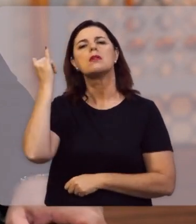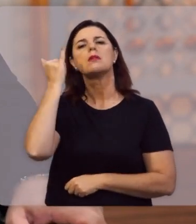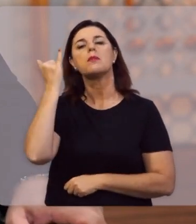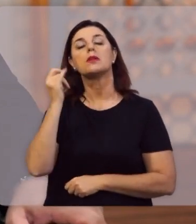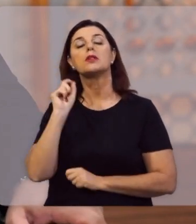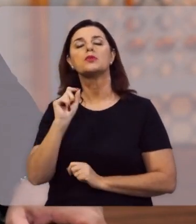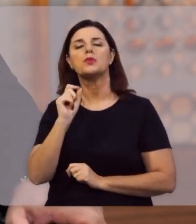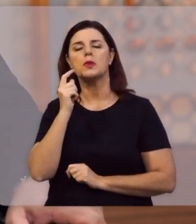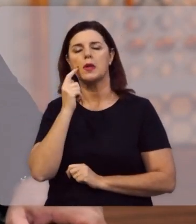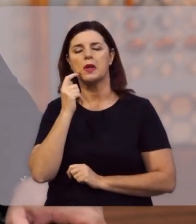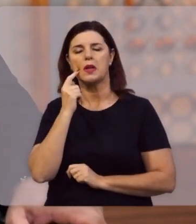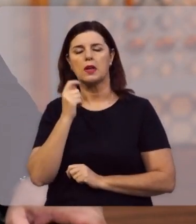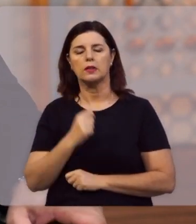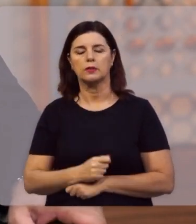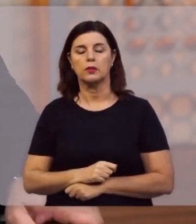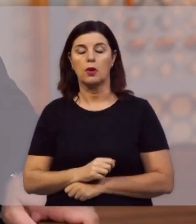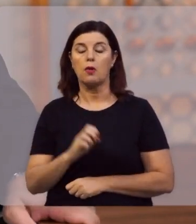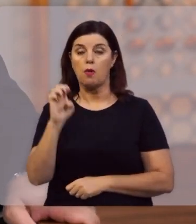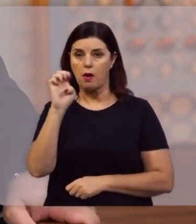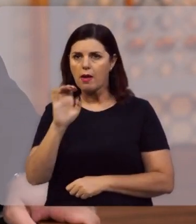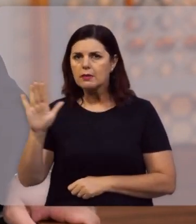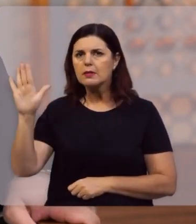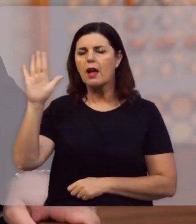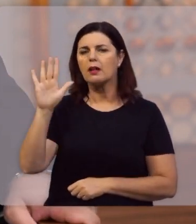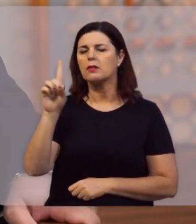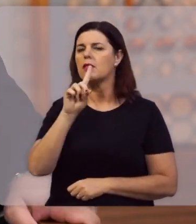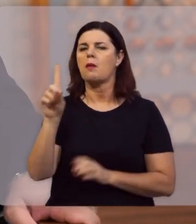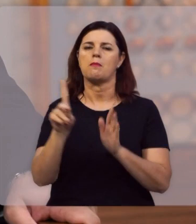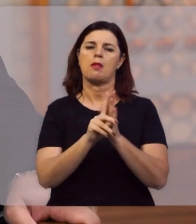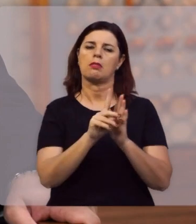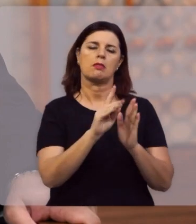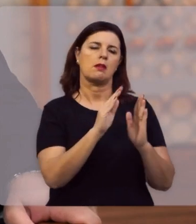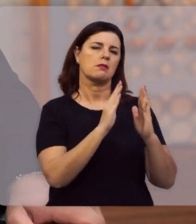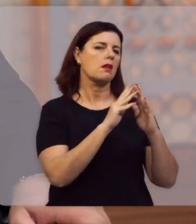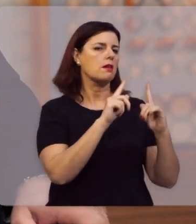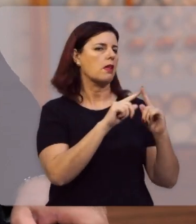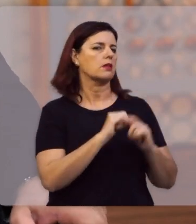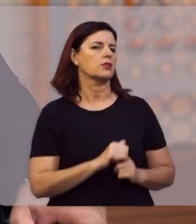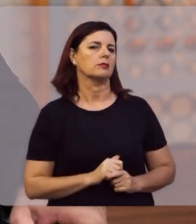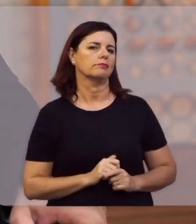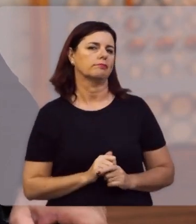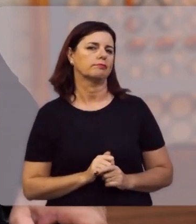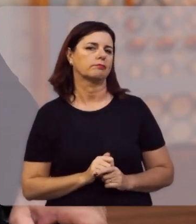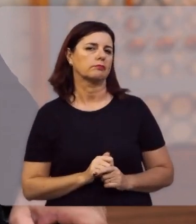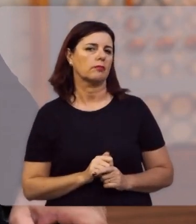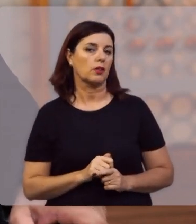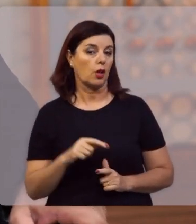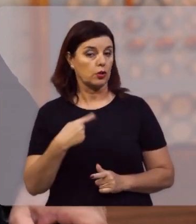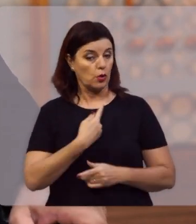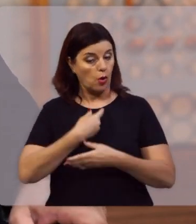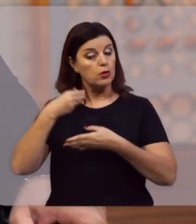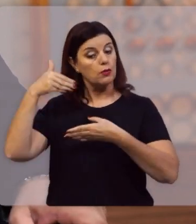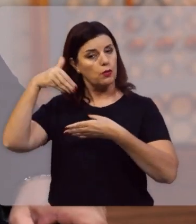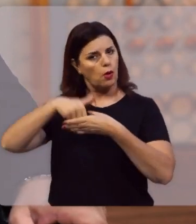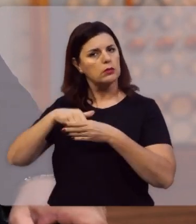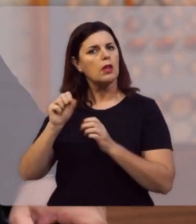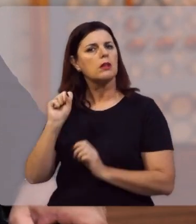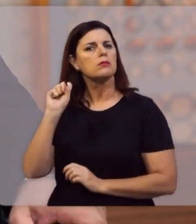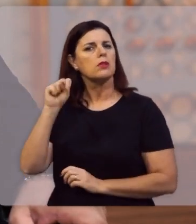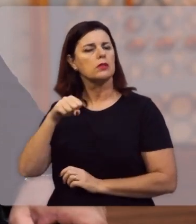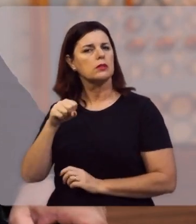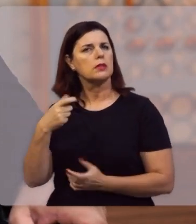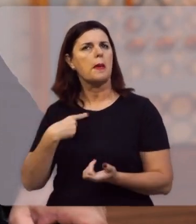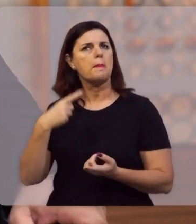importante Reverendo Rodrigo que o estado não é a igreja e nós votamos sim de acordo